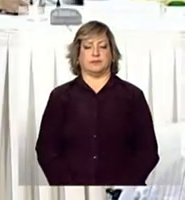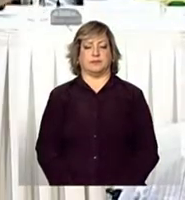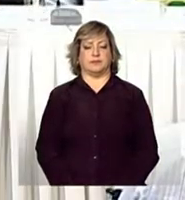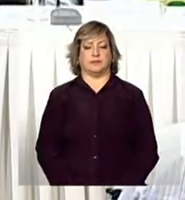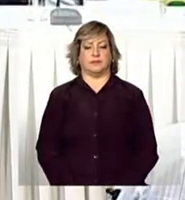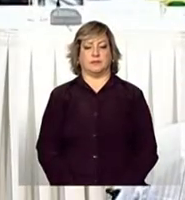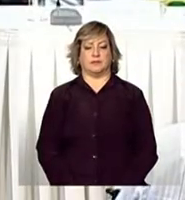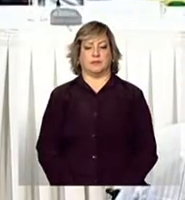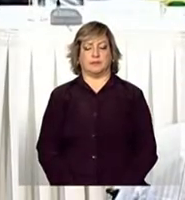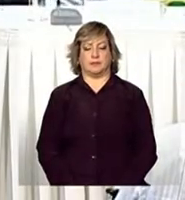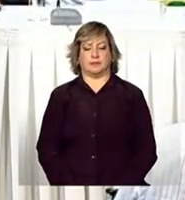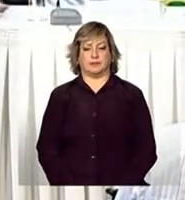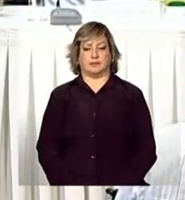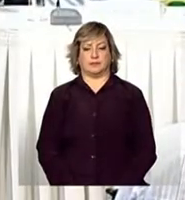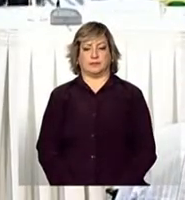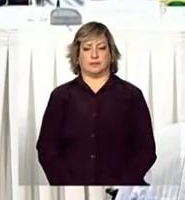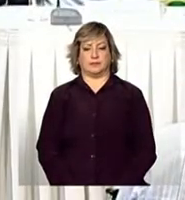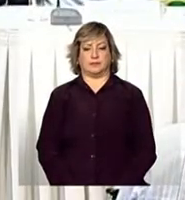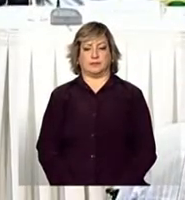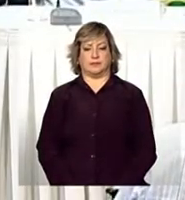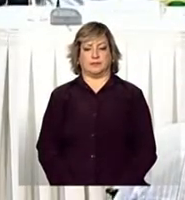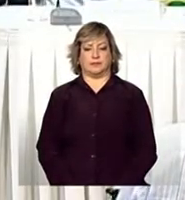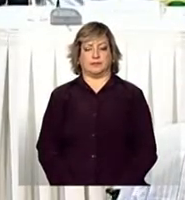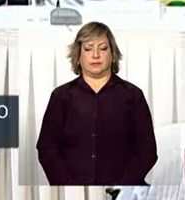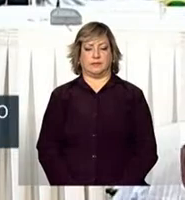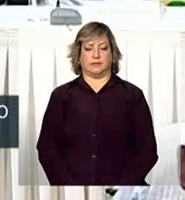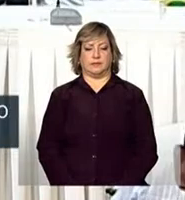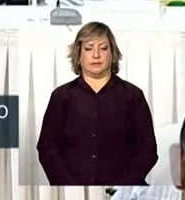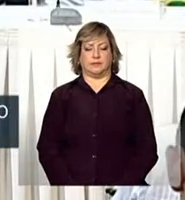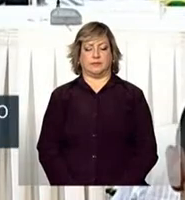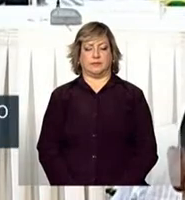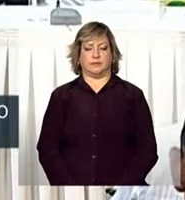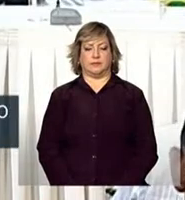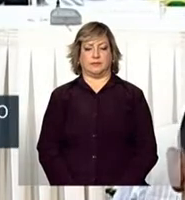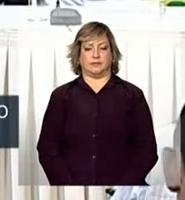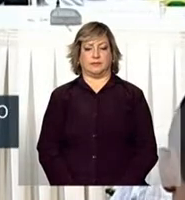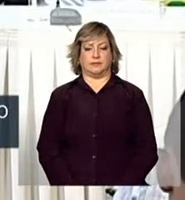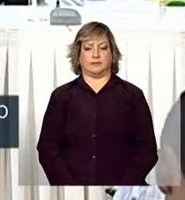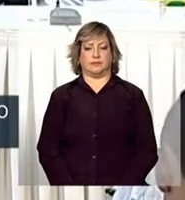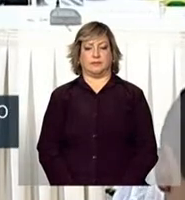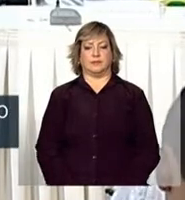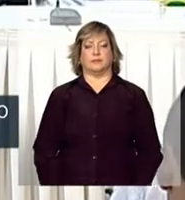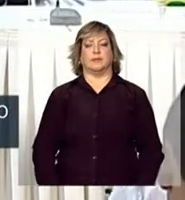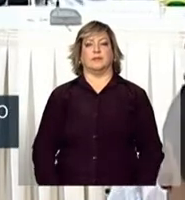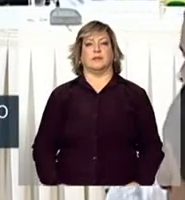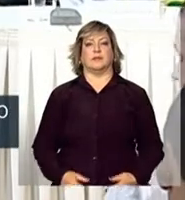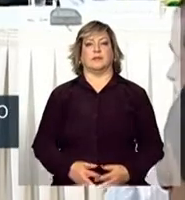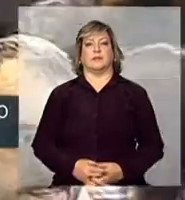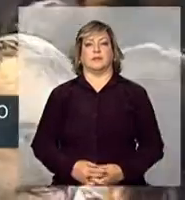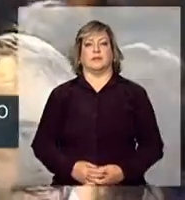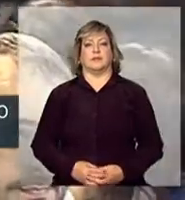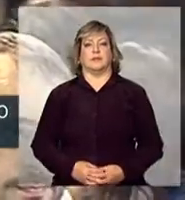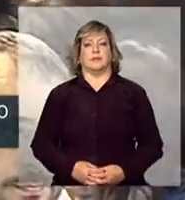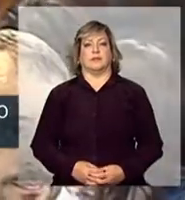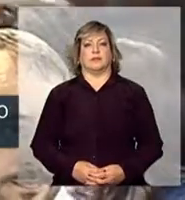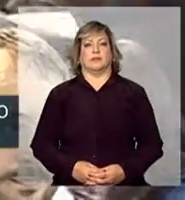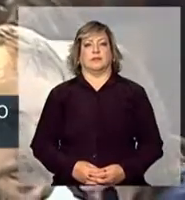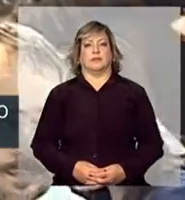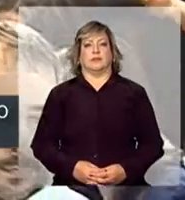mas fala quem não sei deixar isso aqui e você pediu para falar de tudo errado